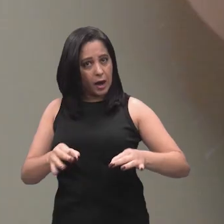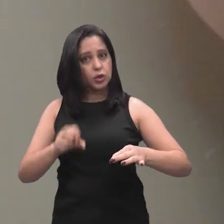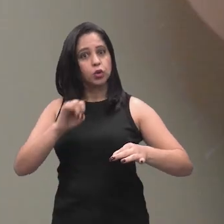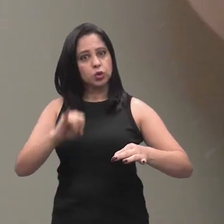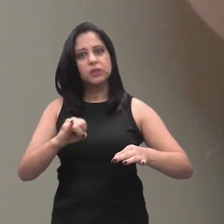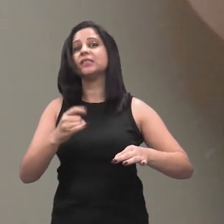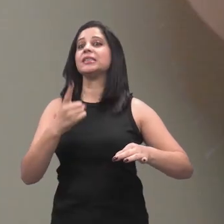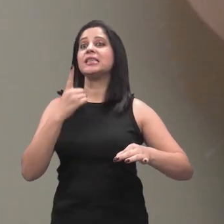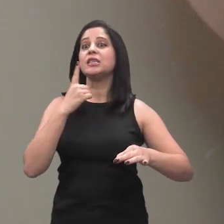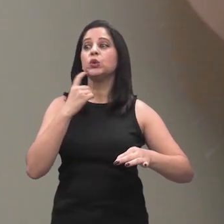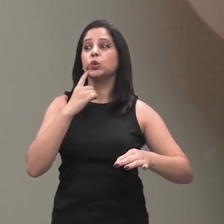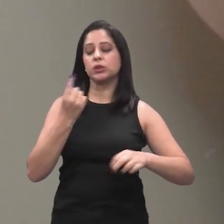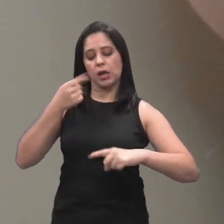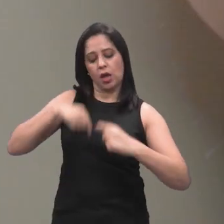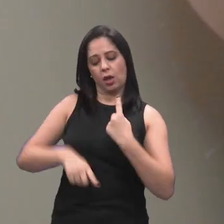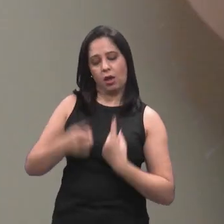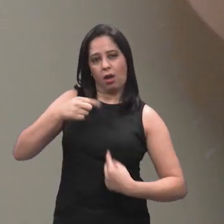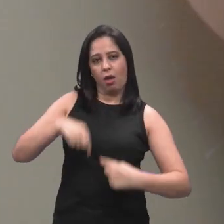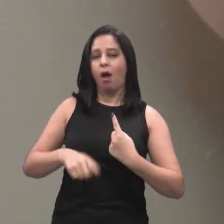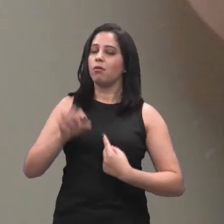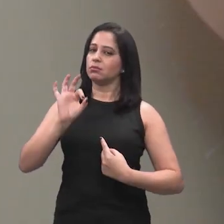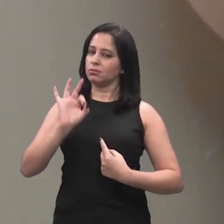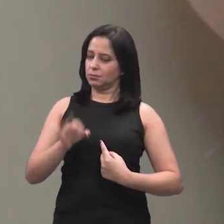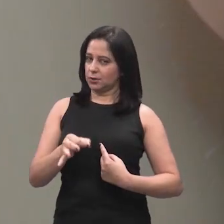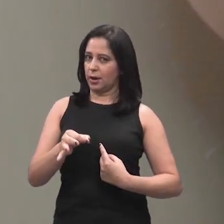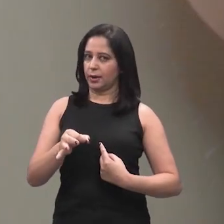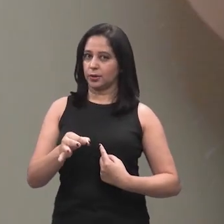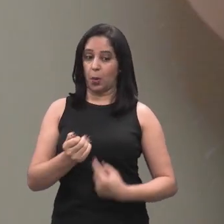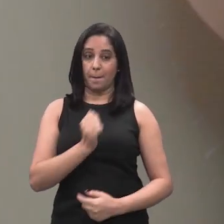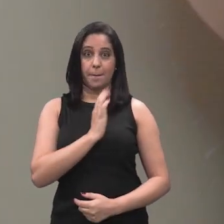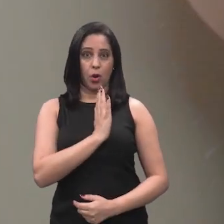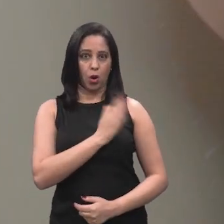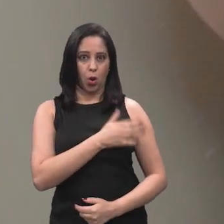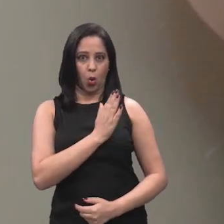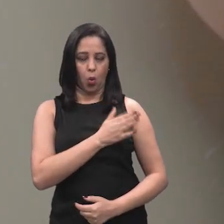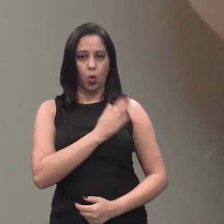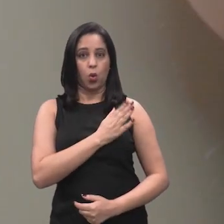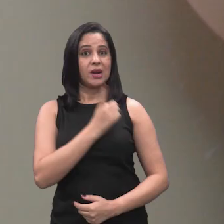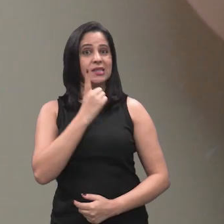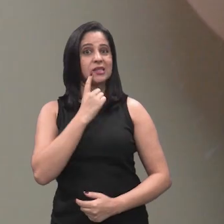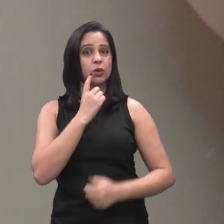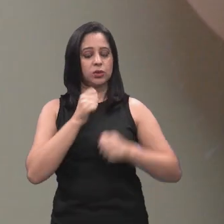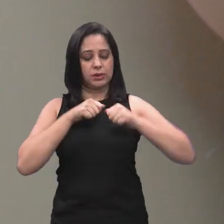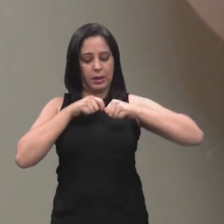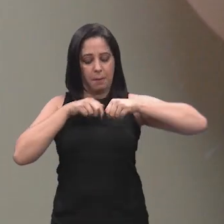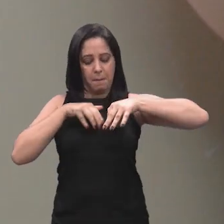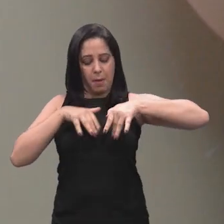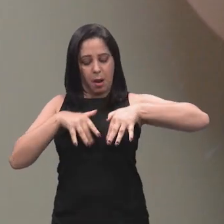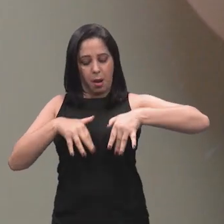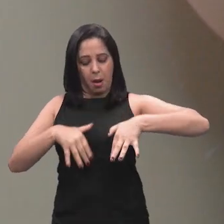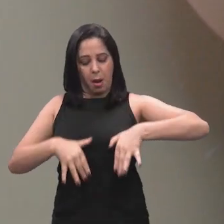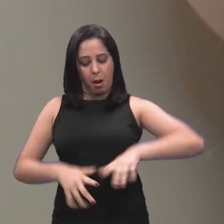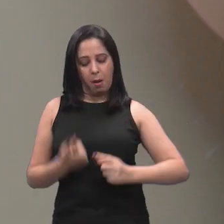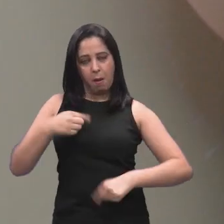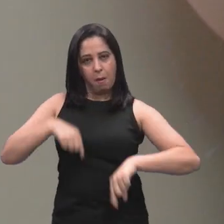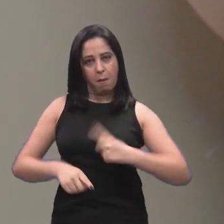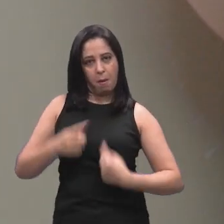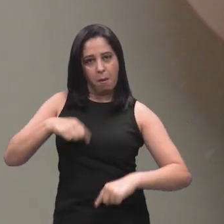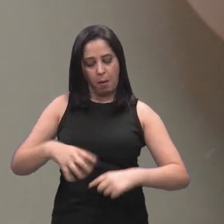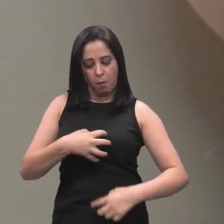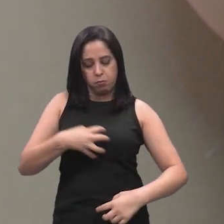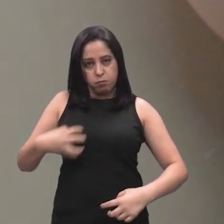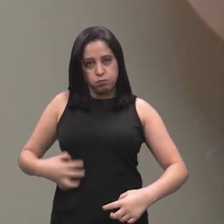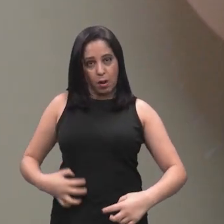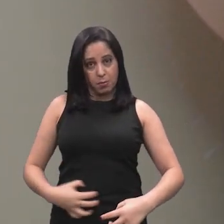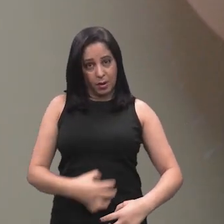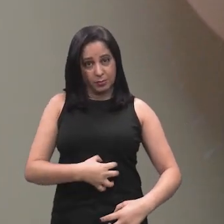para todos os órgãos. E a pressão alta, basicamente, é quando o coração tende a exercer ali um esforço maior que o